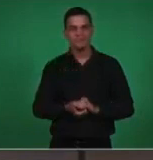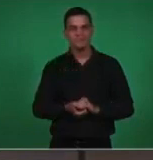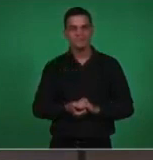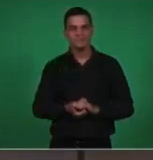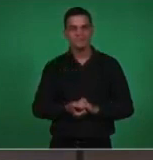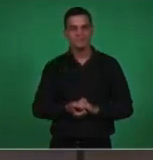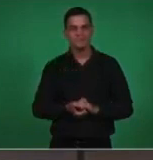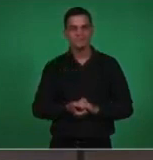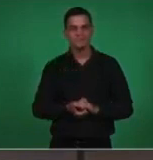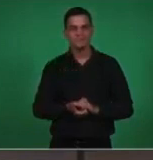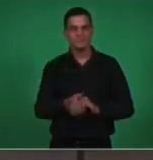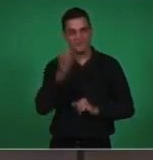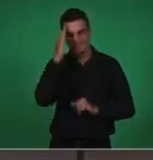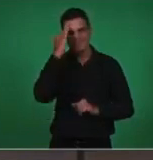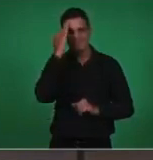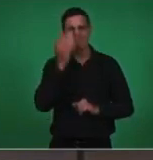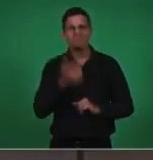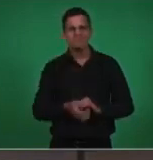Não entendi.